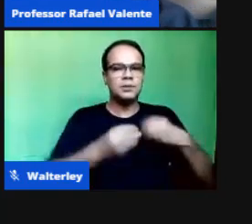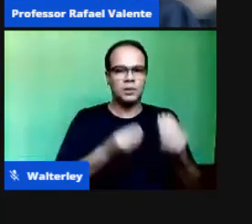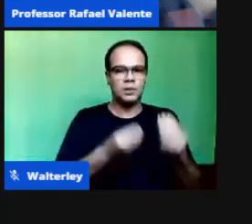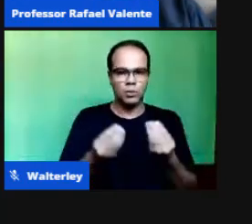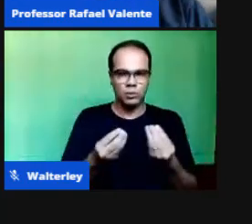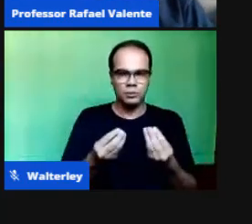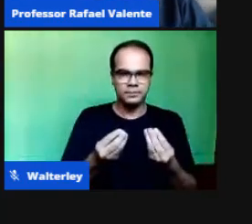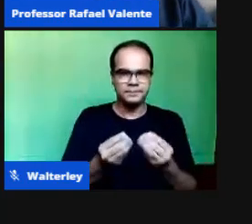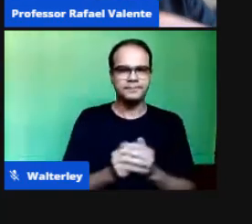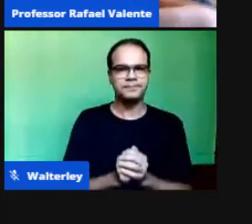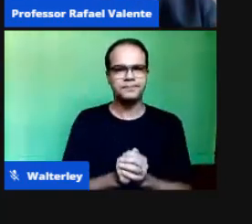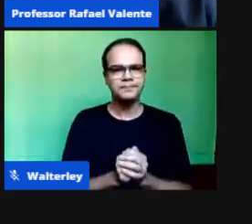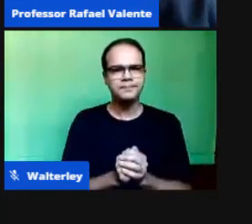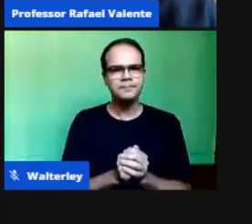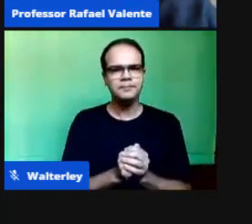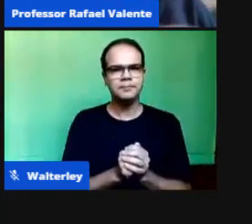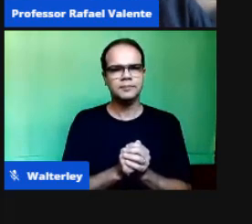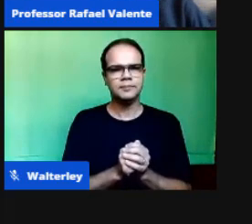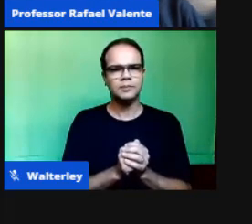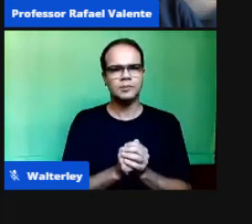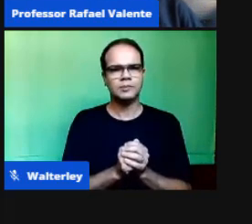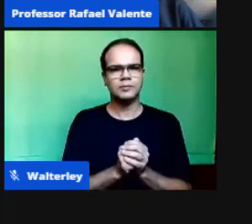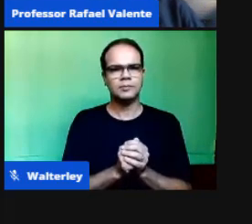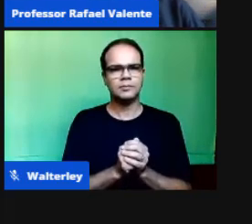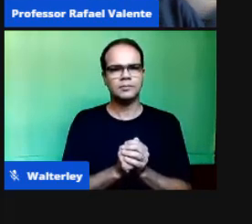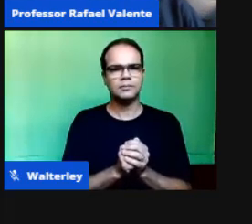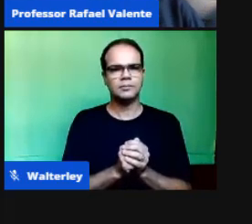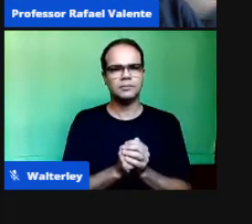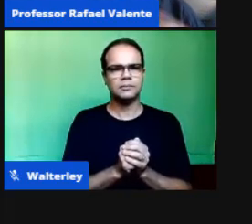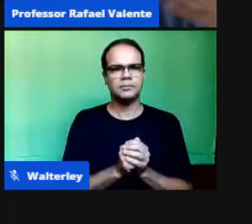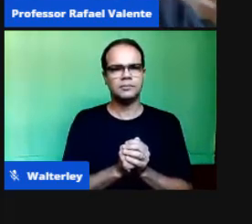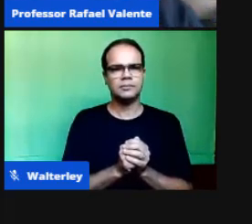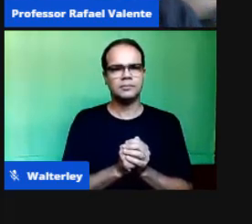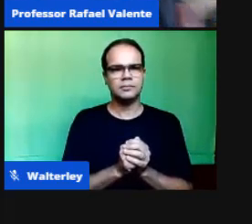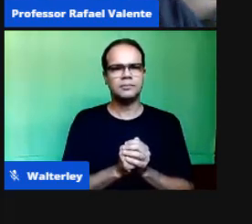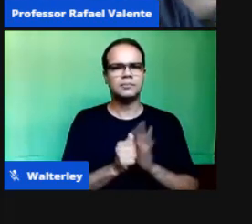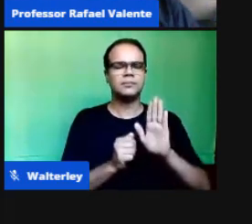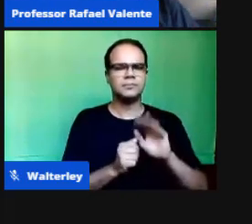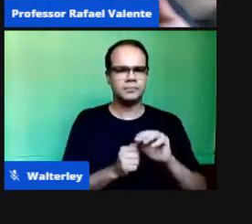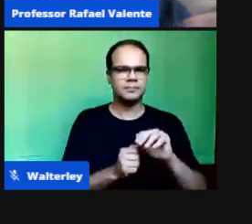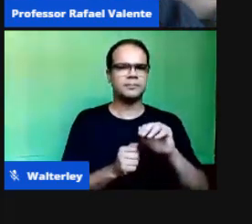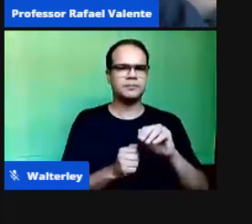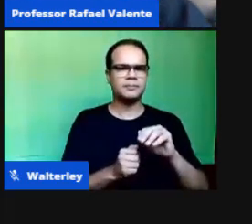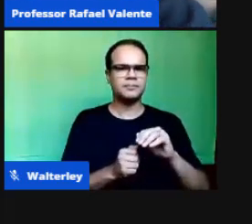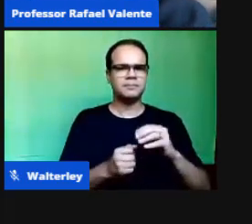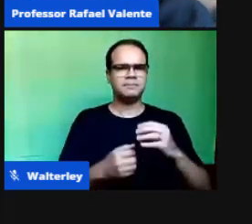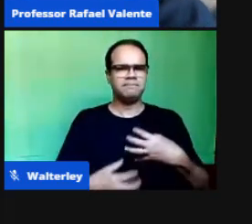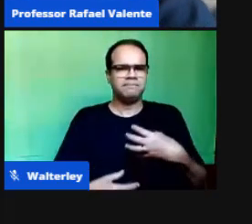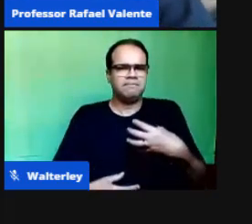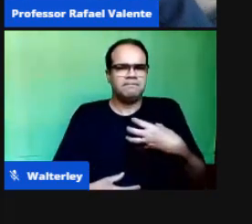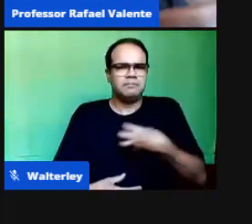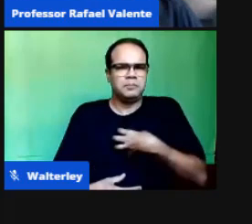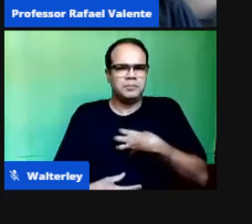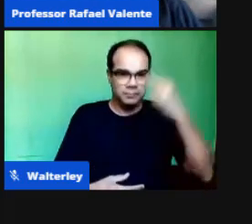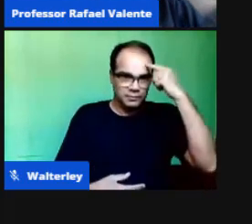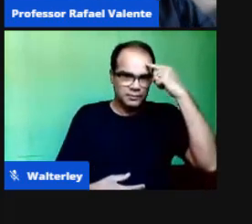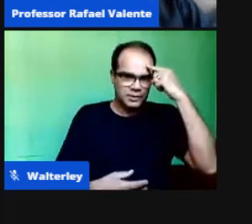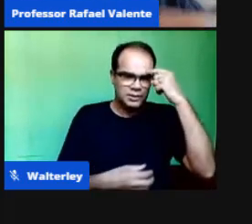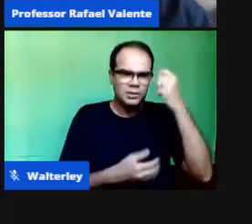Só trazendo aí uma rápida contextualização, a inteligência emocional começou a ser estudada